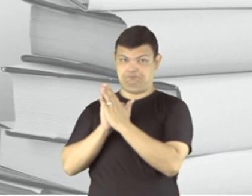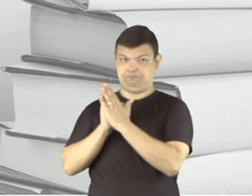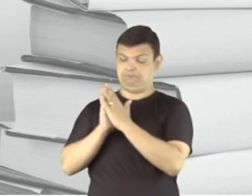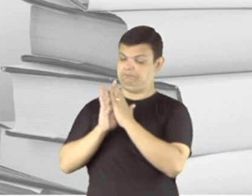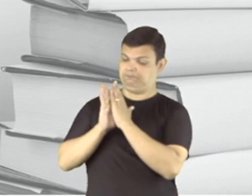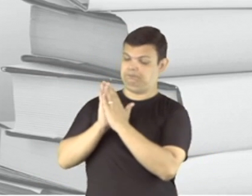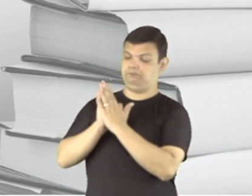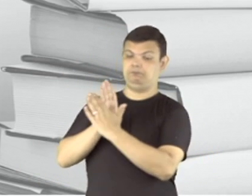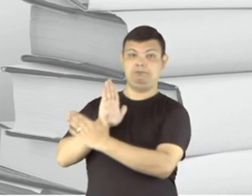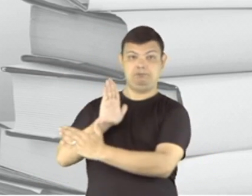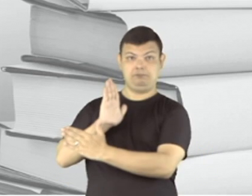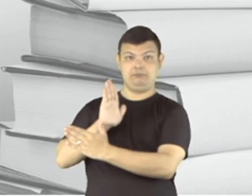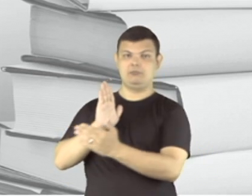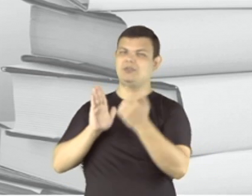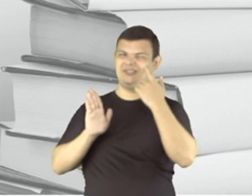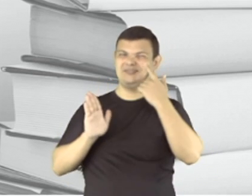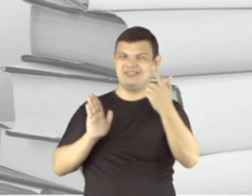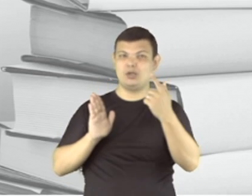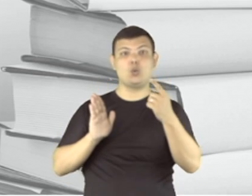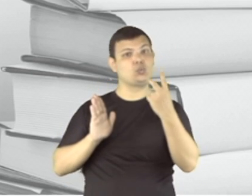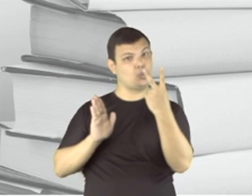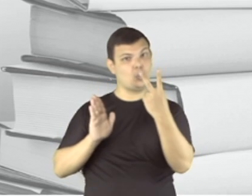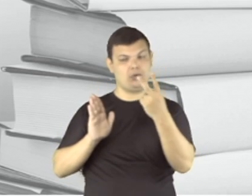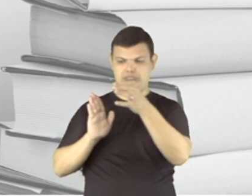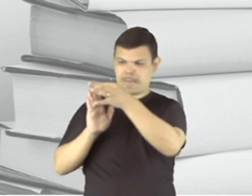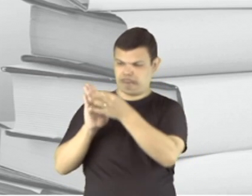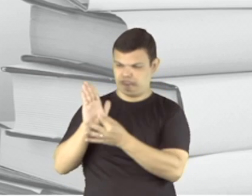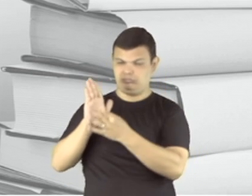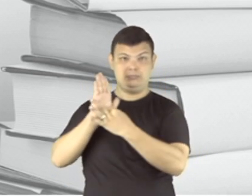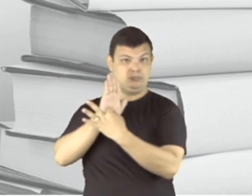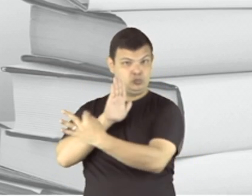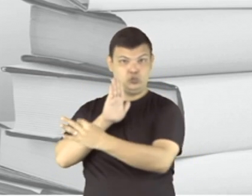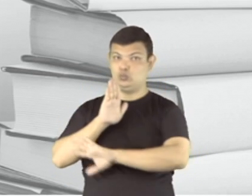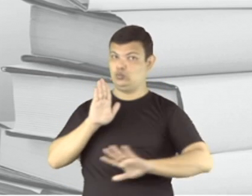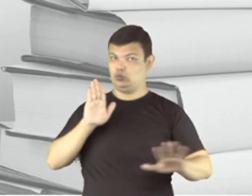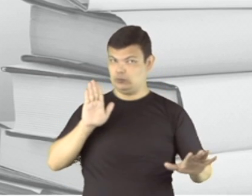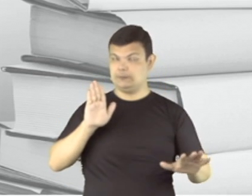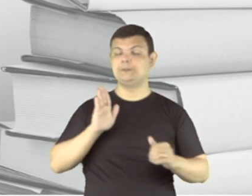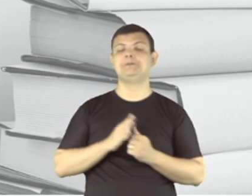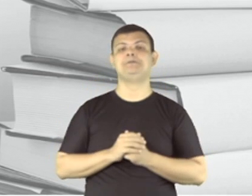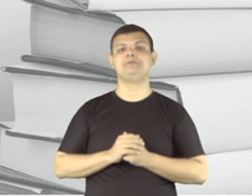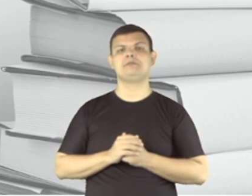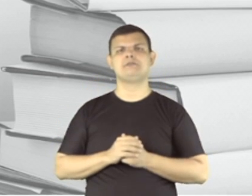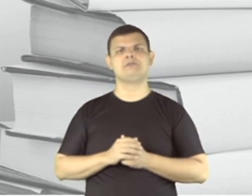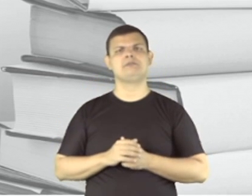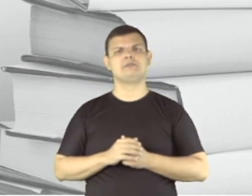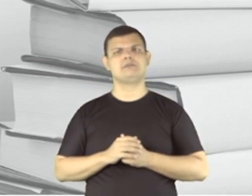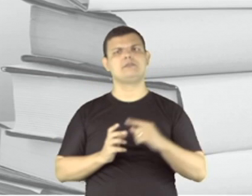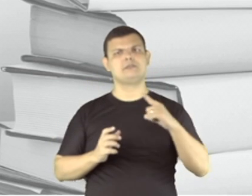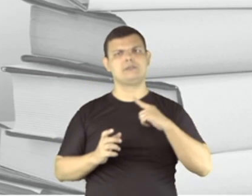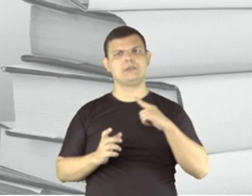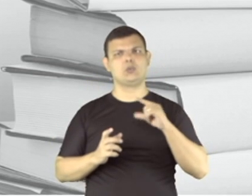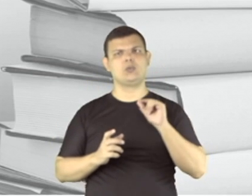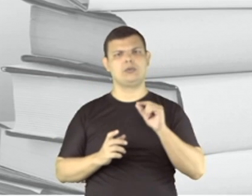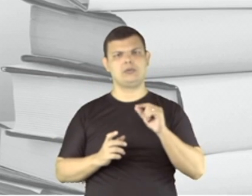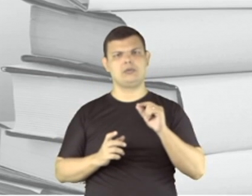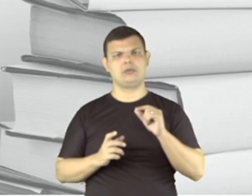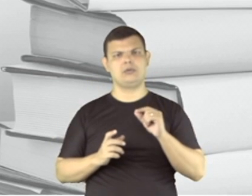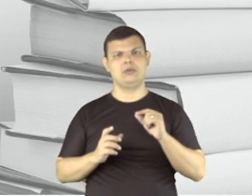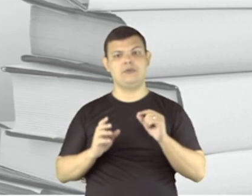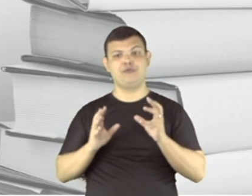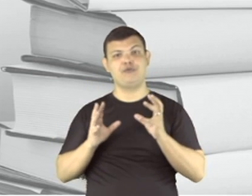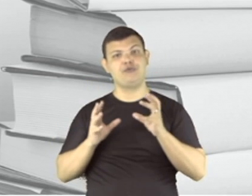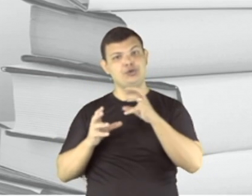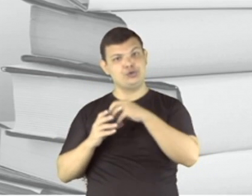figura plana, já vimos agora, que é aquela que tem apenas duas dimensões, largura e comprimento. É uma figura plana, uma região